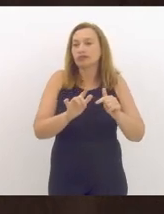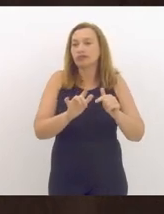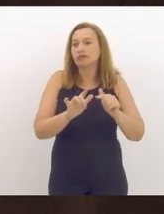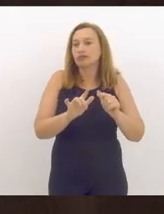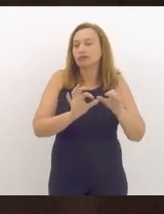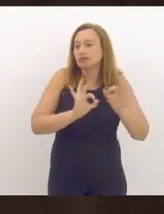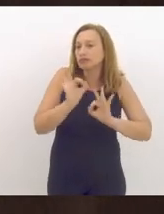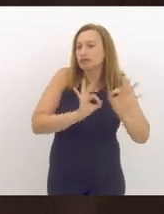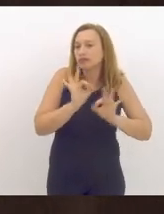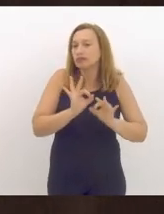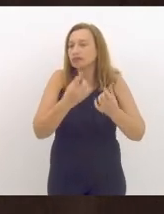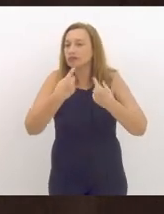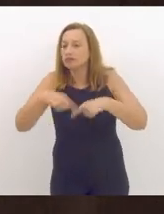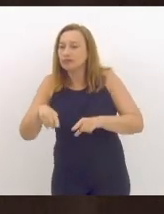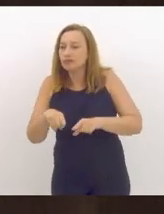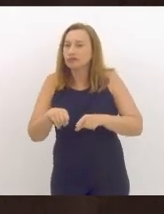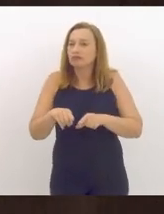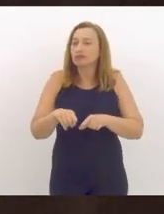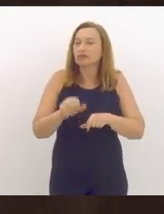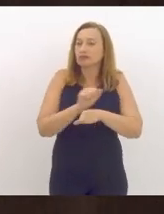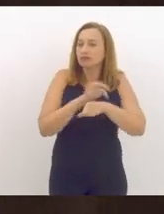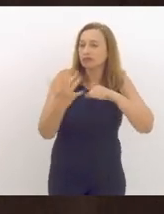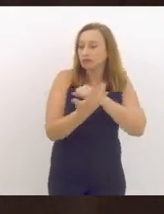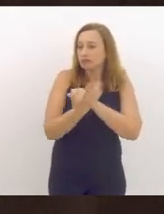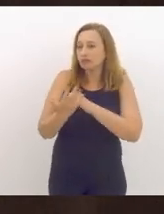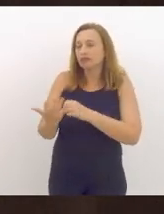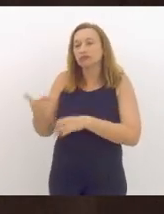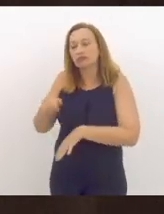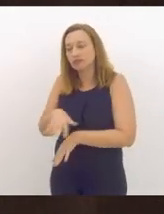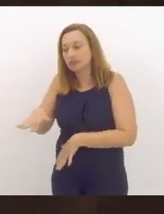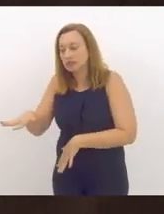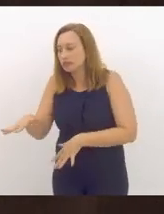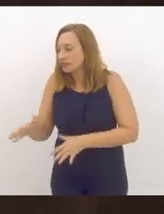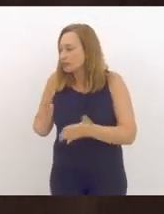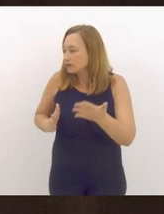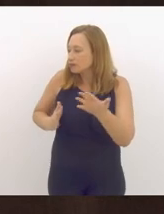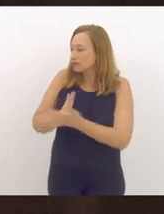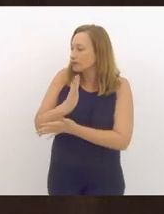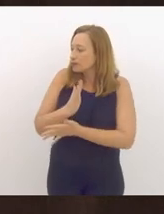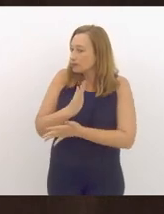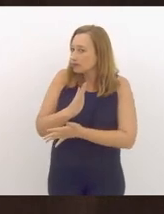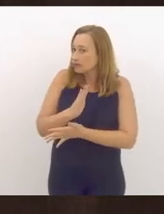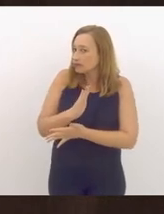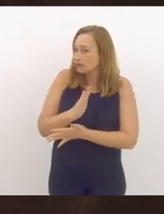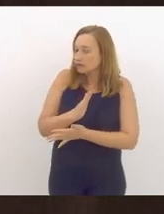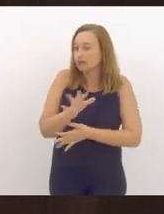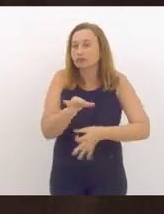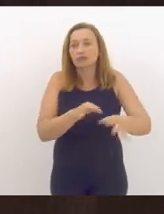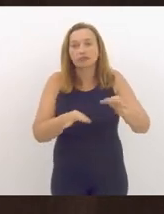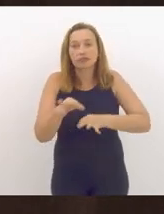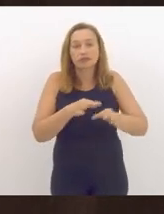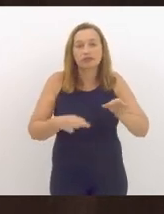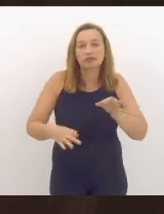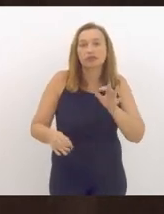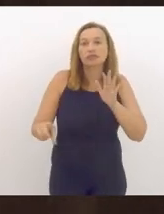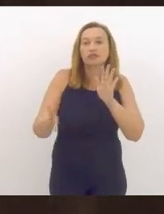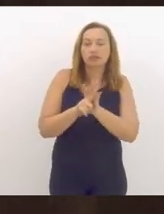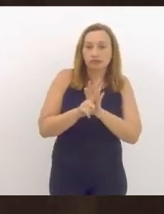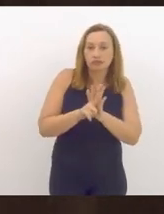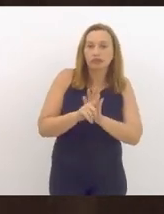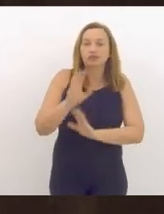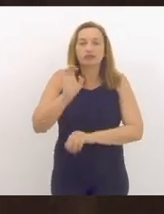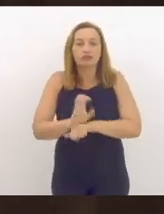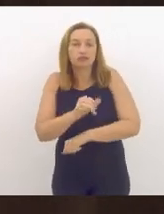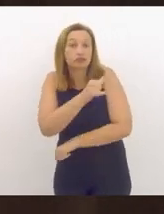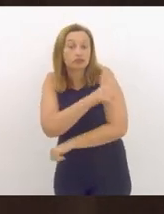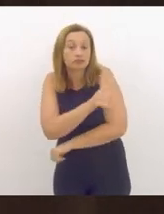à Covid-19 dentro das favelas e periferias. Aprovamos esse programa, virou lei no âmbito do Estado do